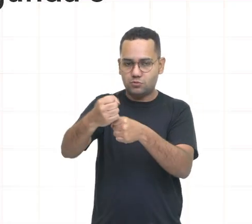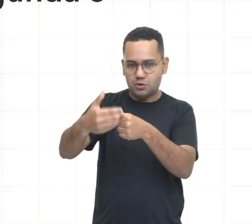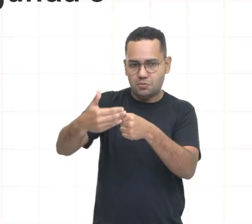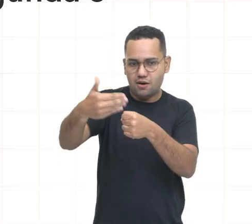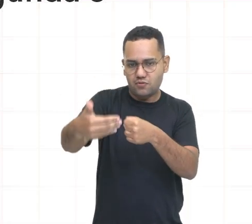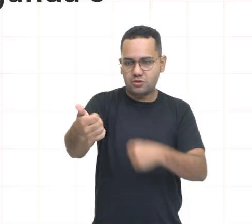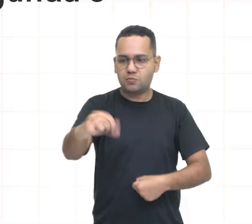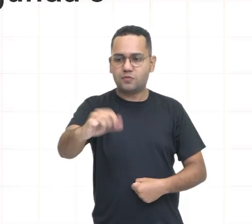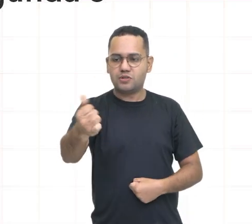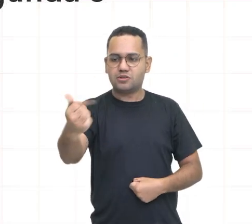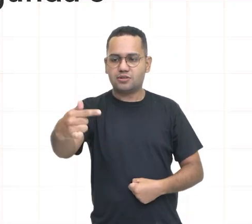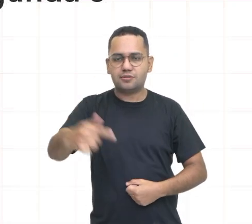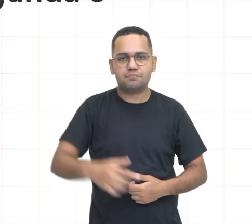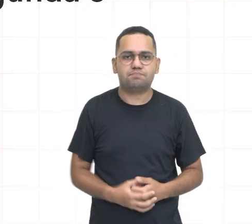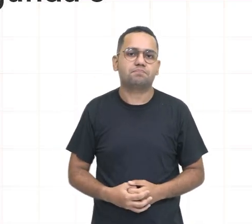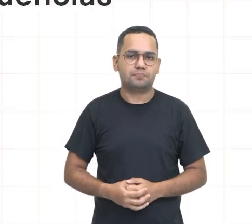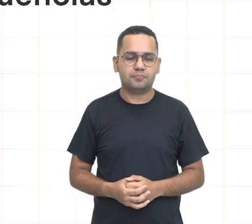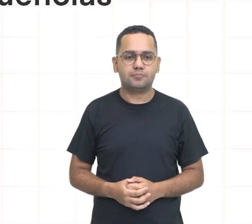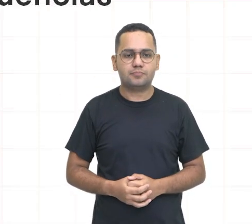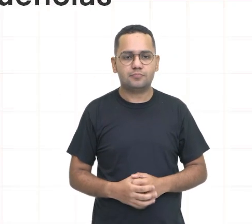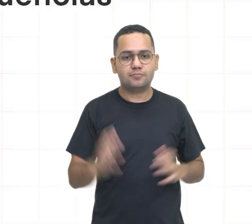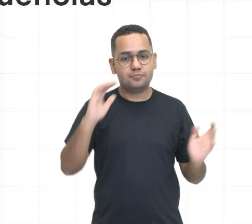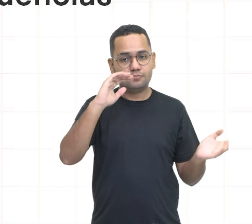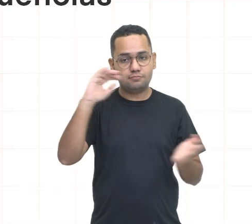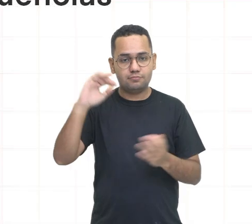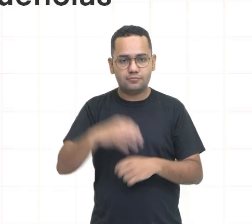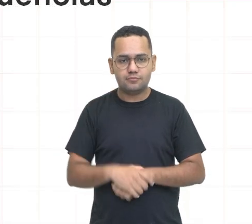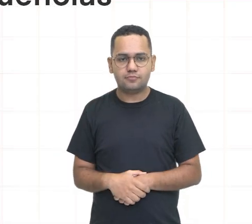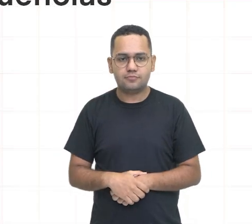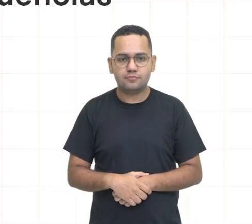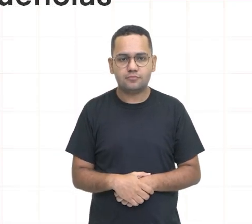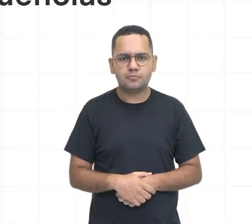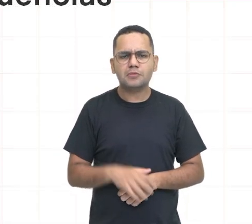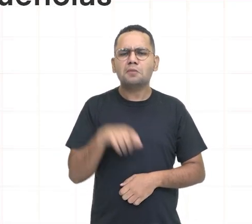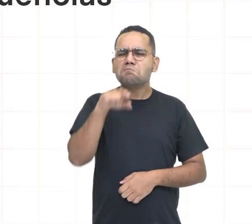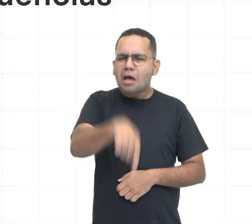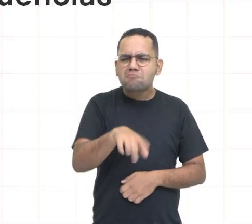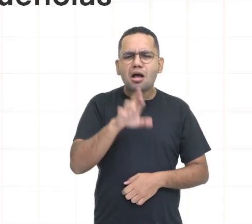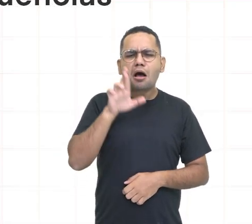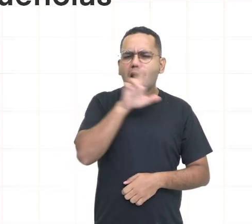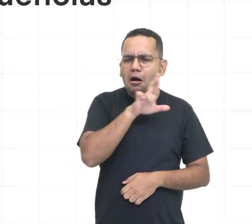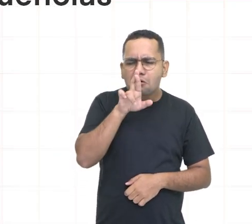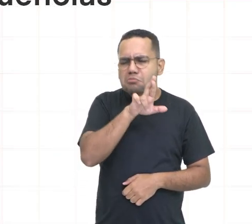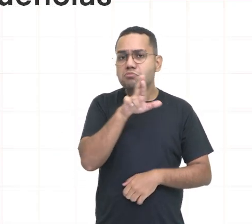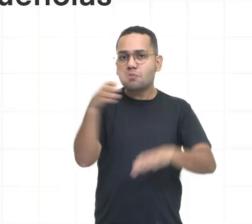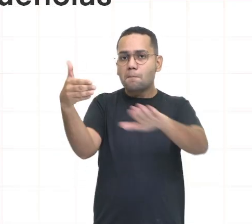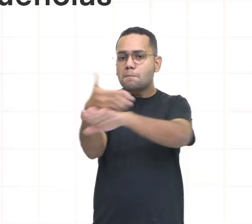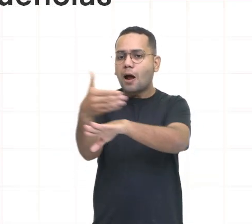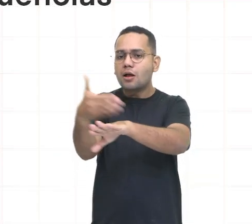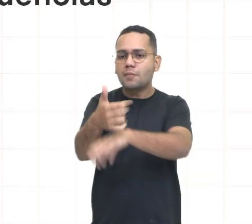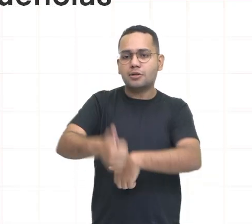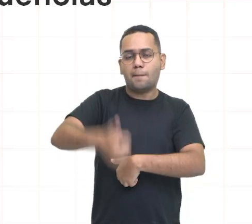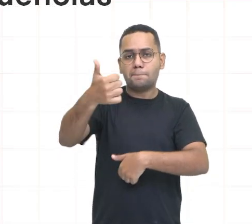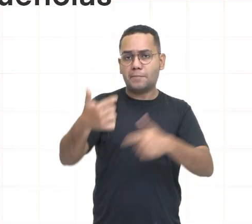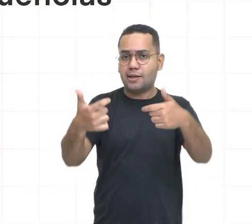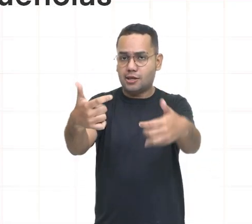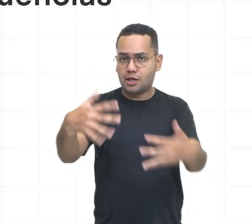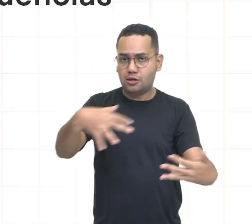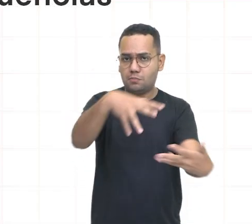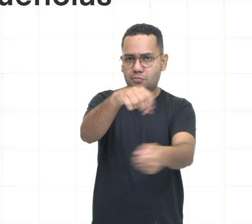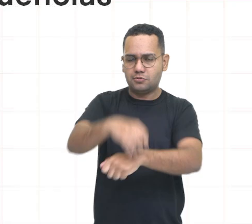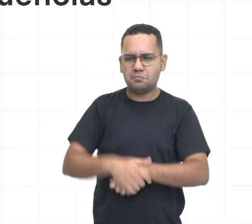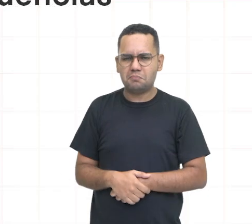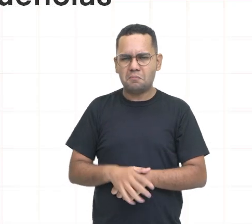1917. Vamos adiante com o texto, vamos lá. Em relação à Rússia na Primeira Guerra Mundial, como eu falei para vocês, gente, não era uma